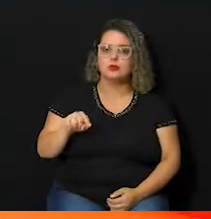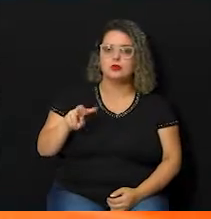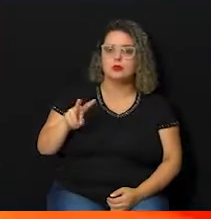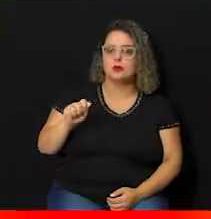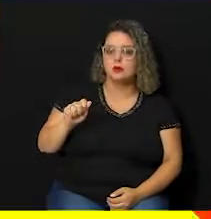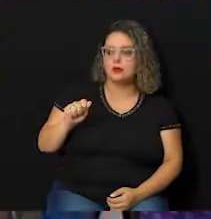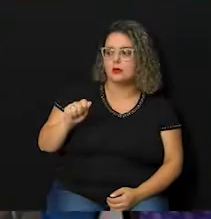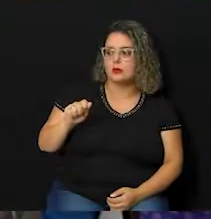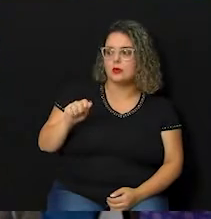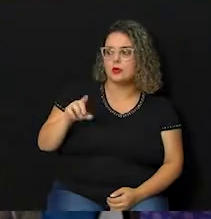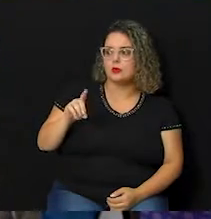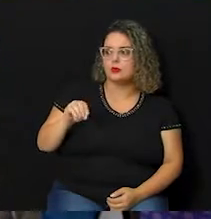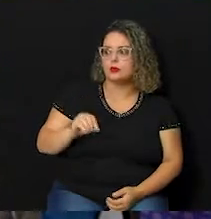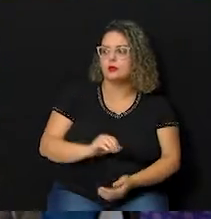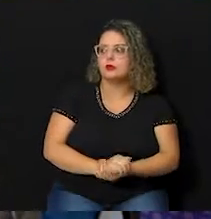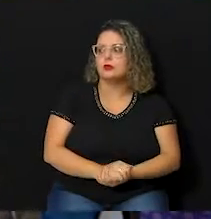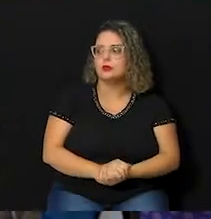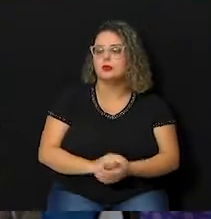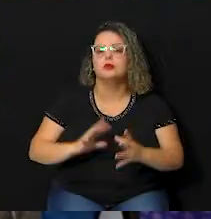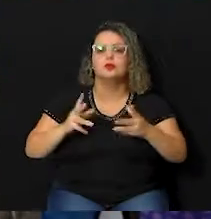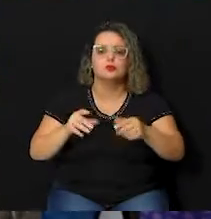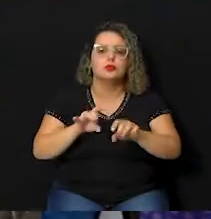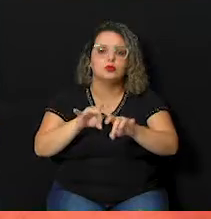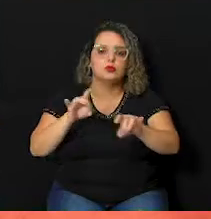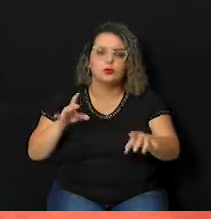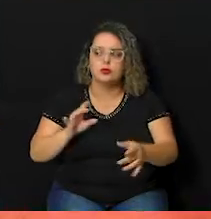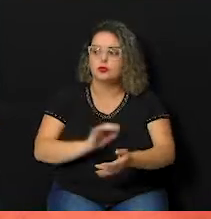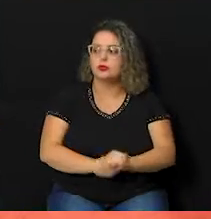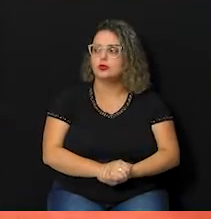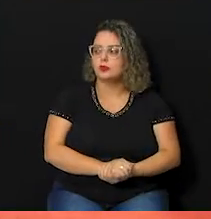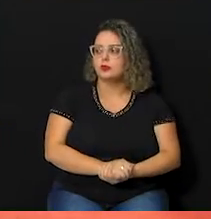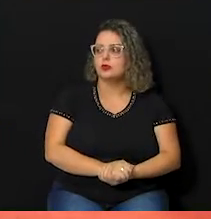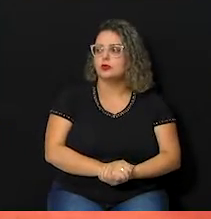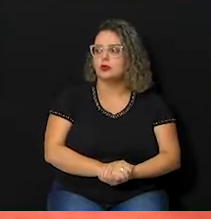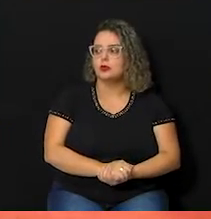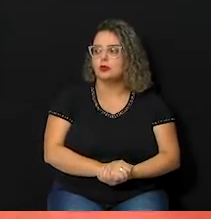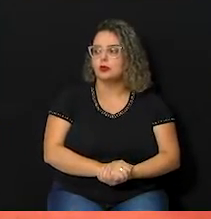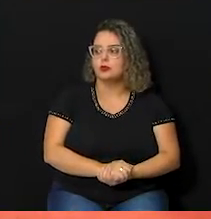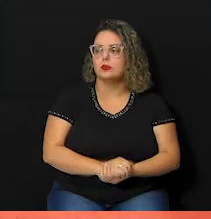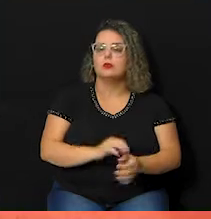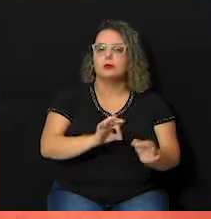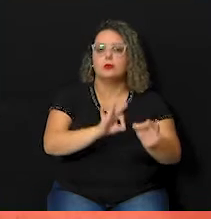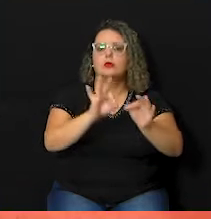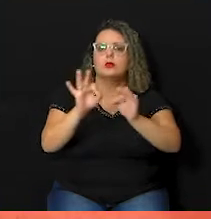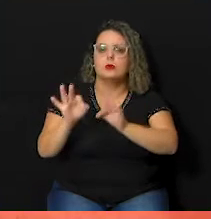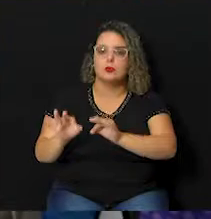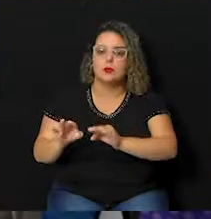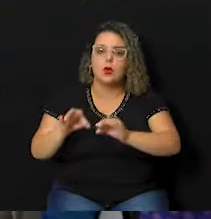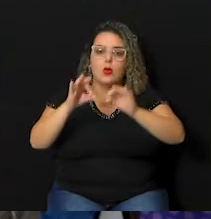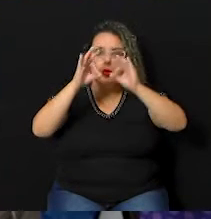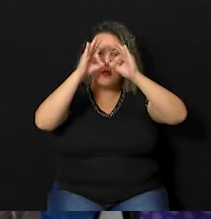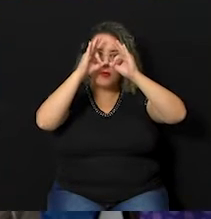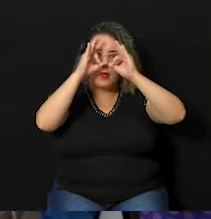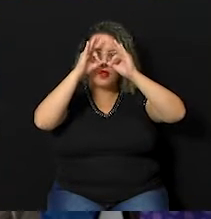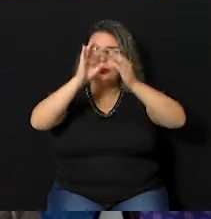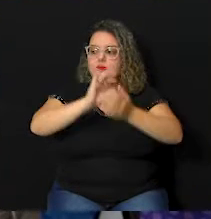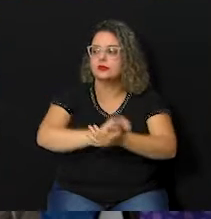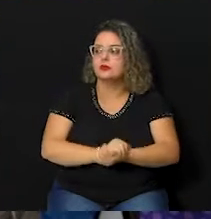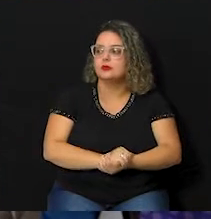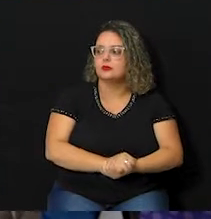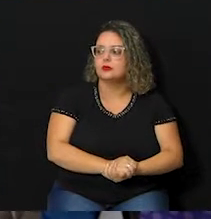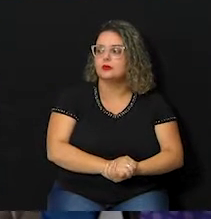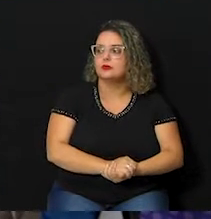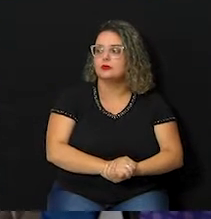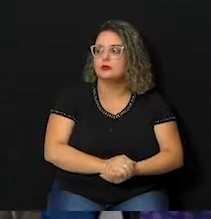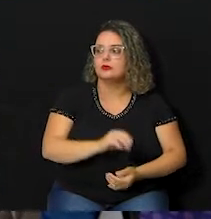quadrinhos lá agora. Que é tudo digital, indo para lá. Então, para acompanhar o Batman... Vai ser